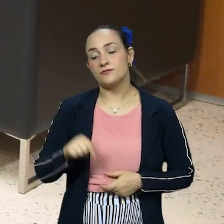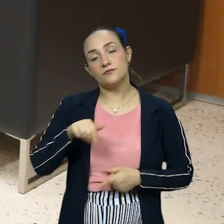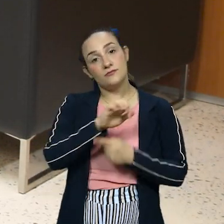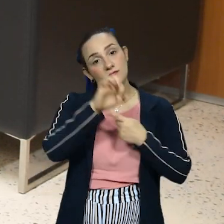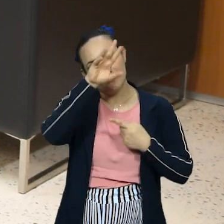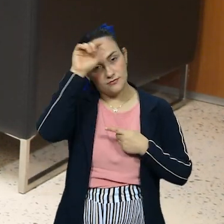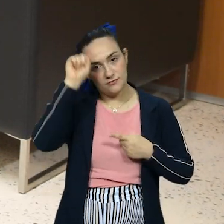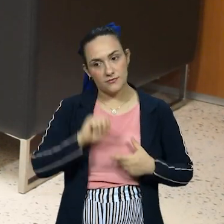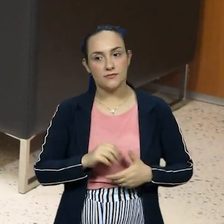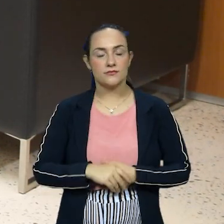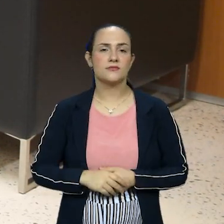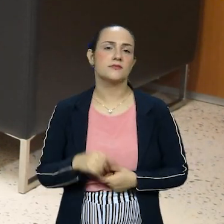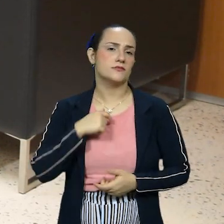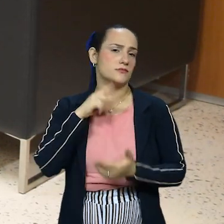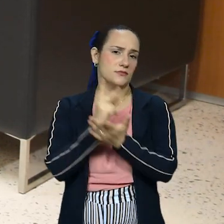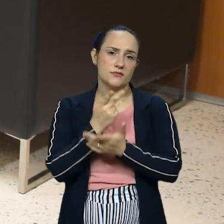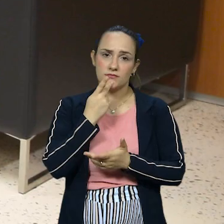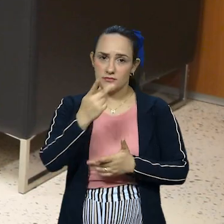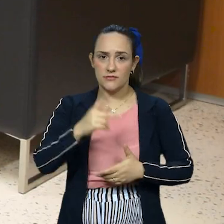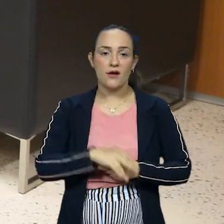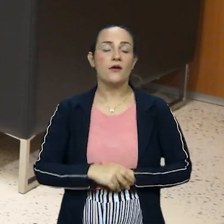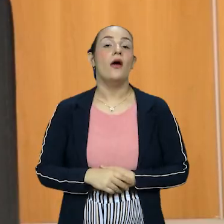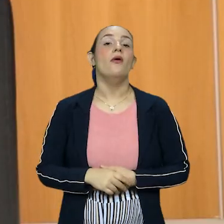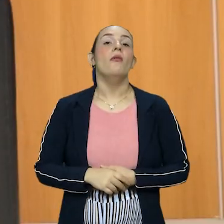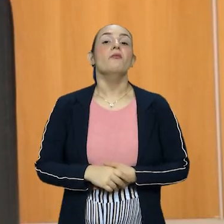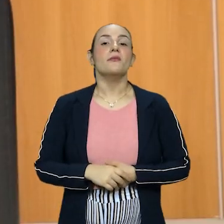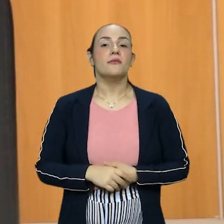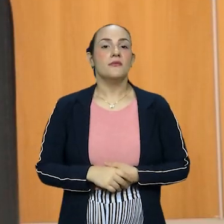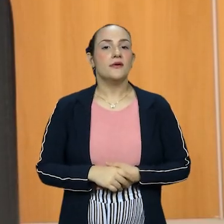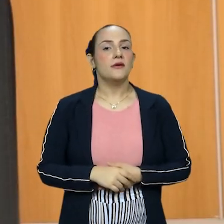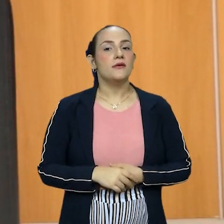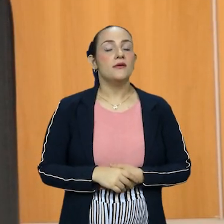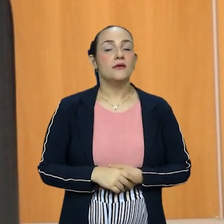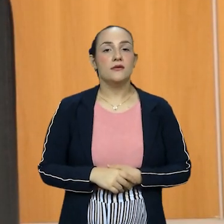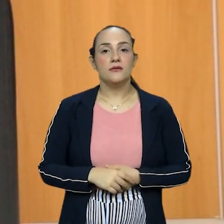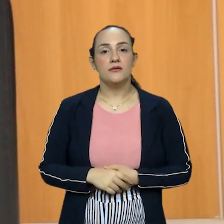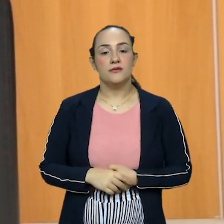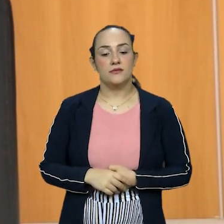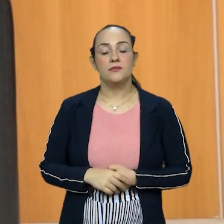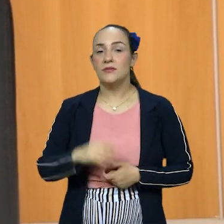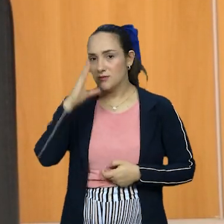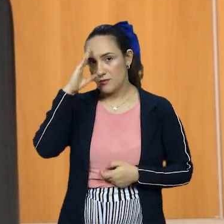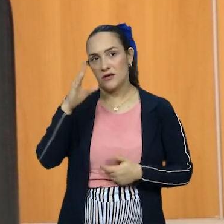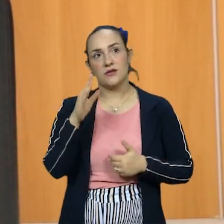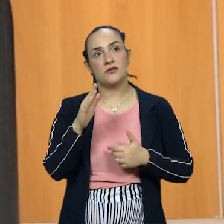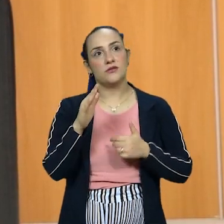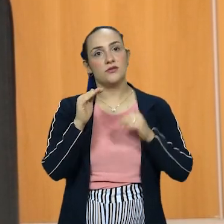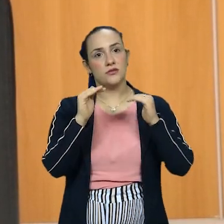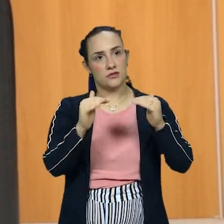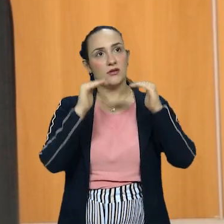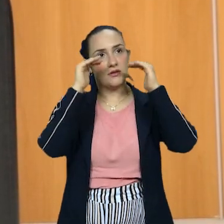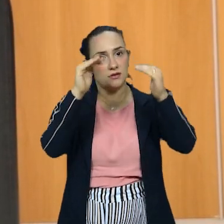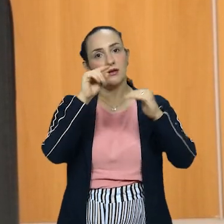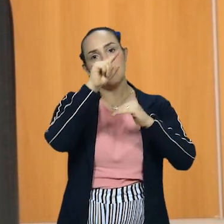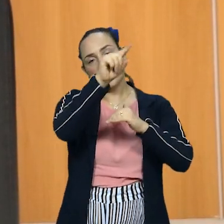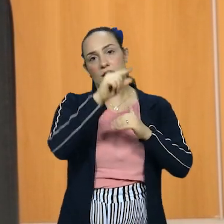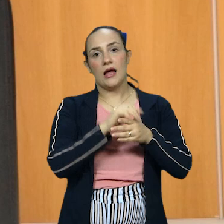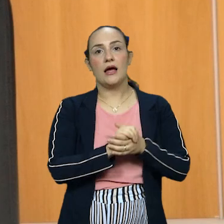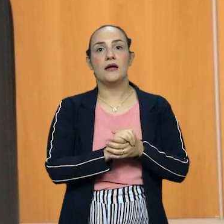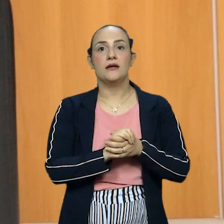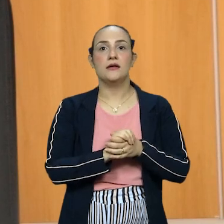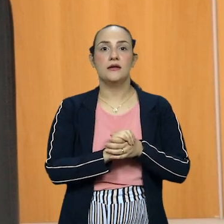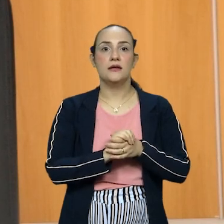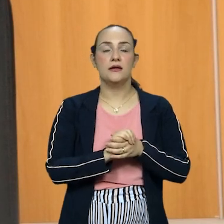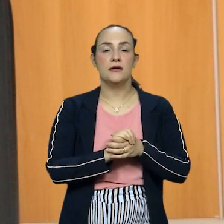uma situação, o Mato Grosso do Sul, eu sempre coloco isso nas minhas informações, quando eu peço informação, principalmente para o Superior Tribunal de